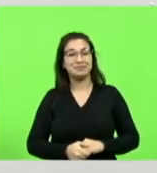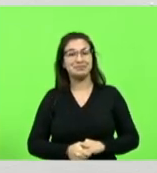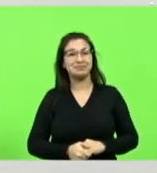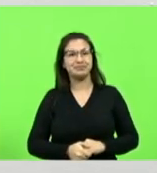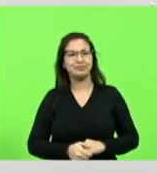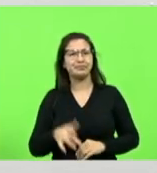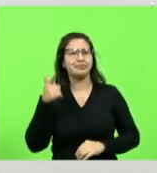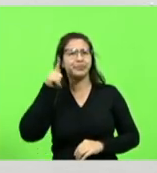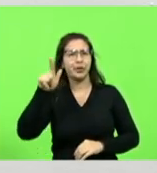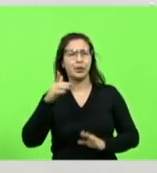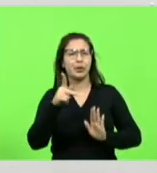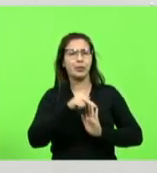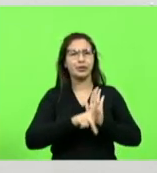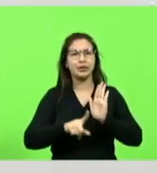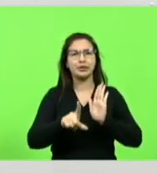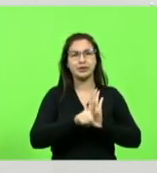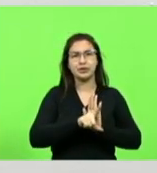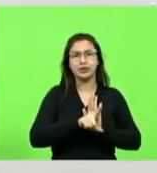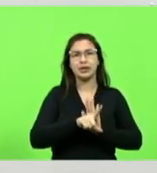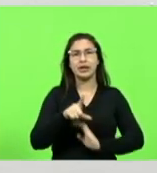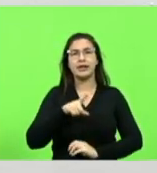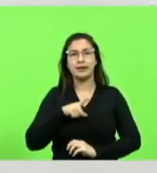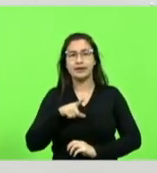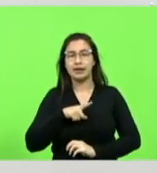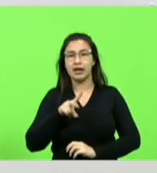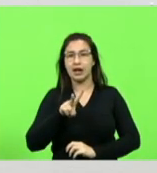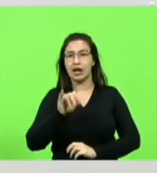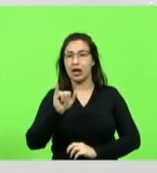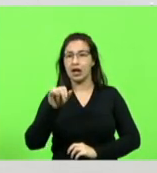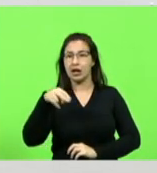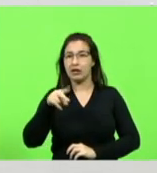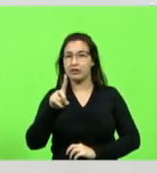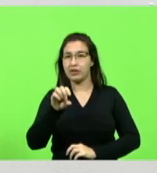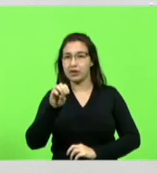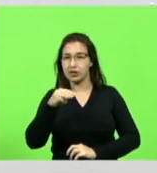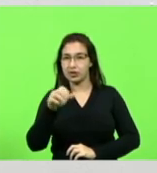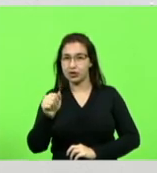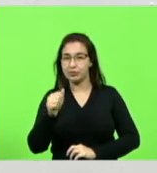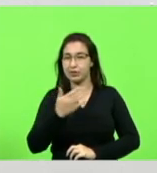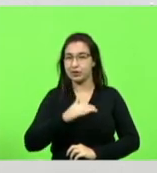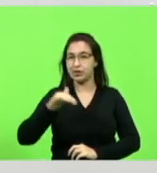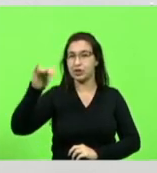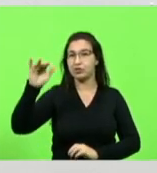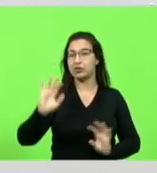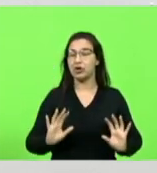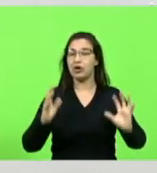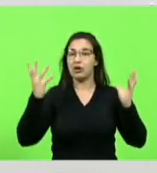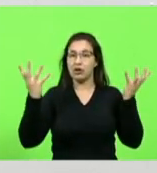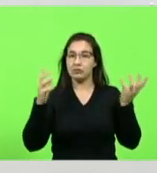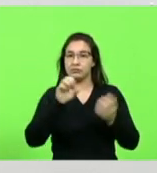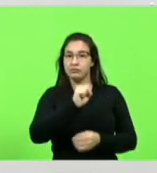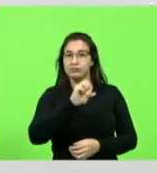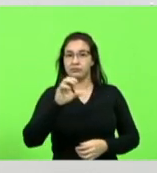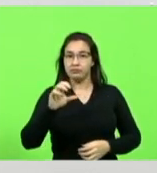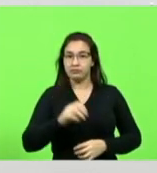a vindima de altitude no calendário oficial de eventos de Santa Catarina.